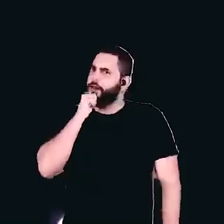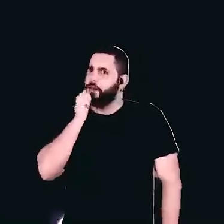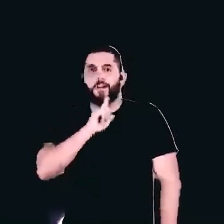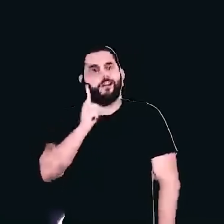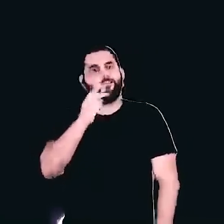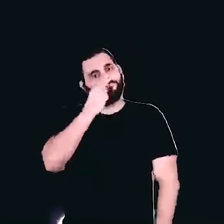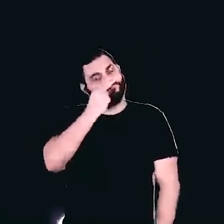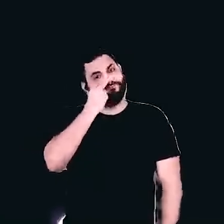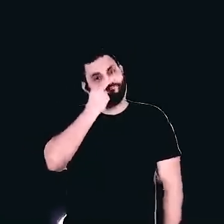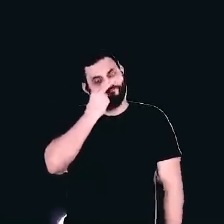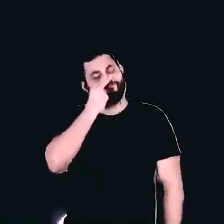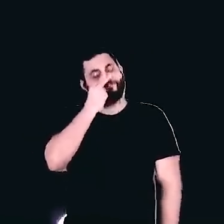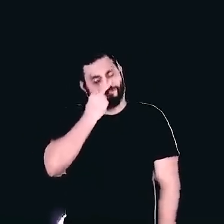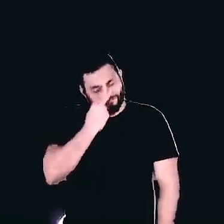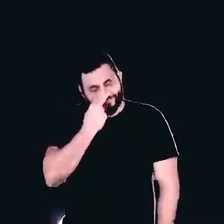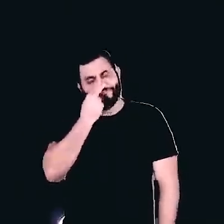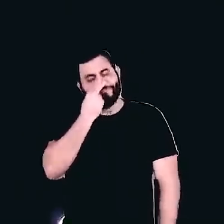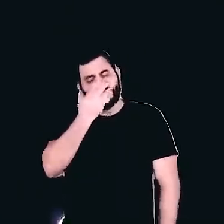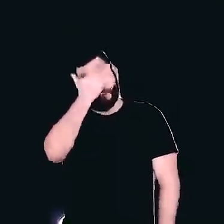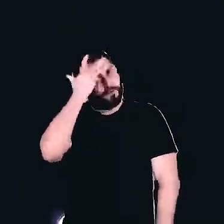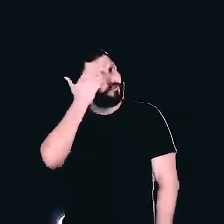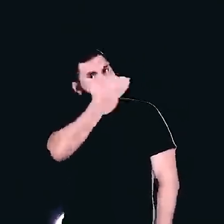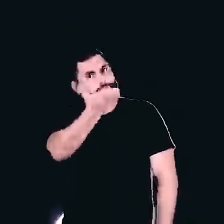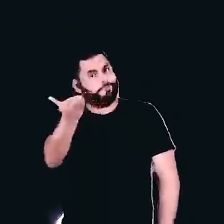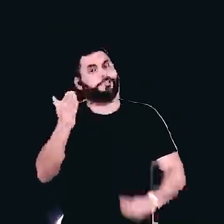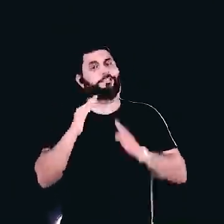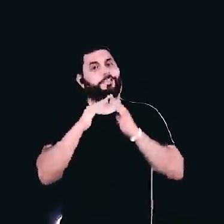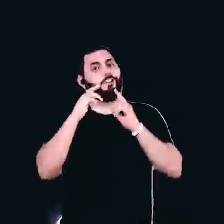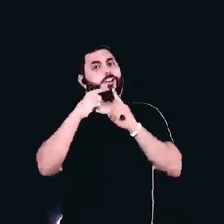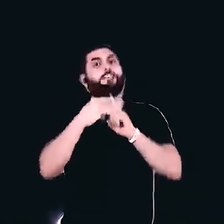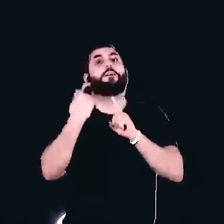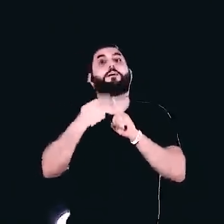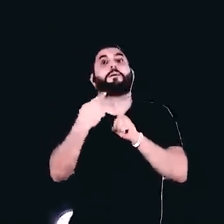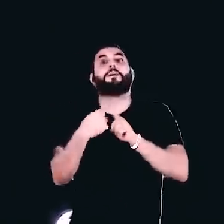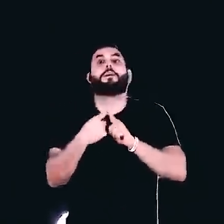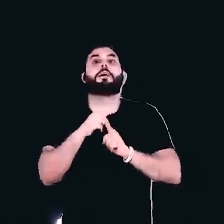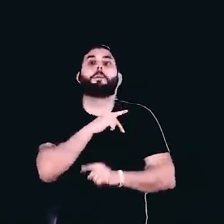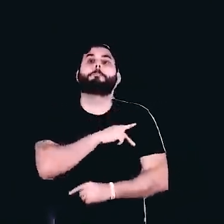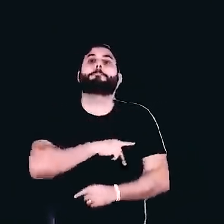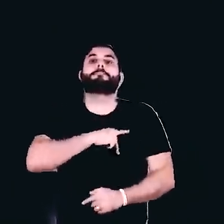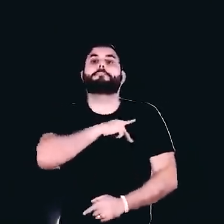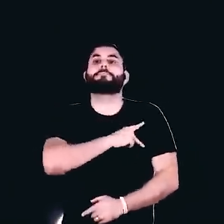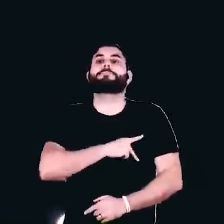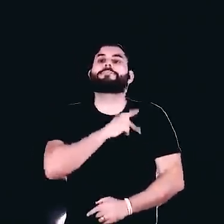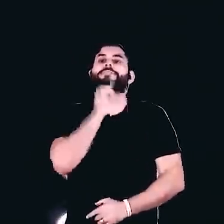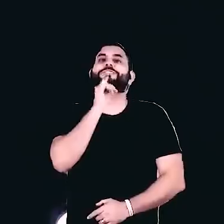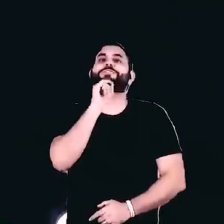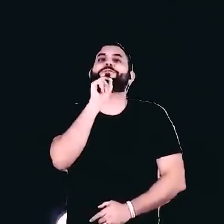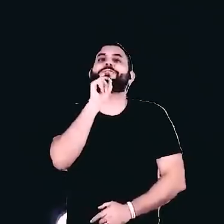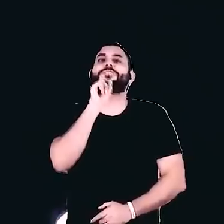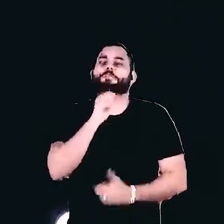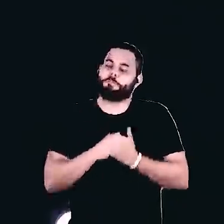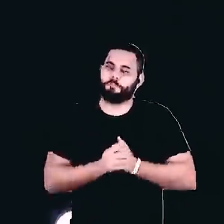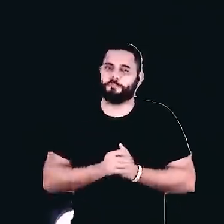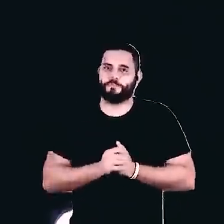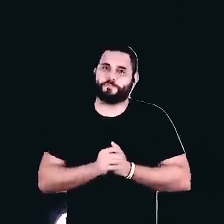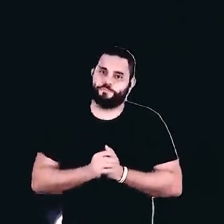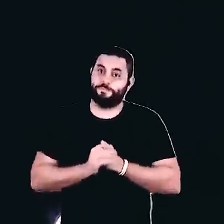mesmo. Foi para o povo da igreja. Por quê? Porque Paulo disse assim, ó. Ele disse